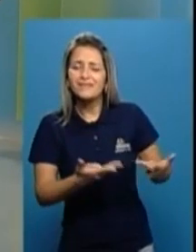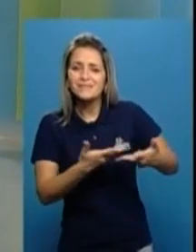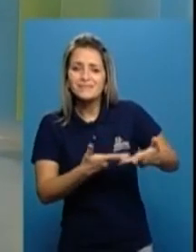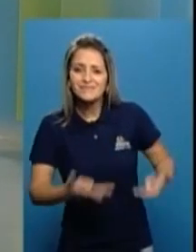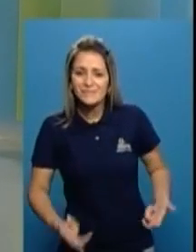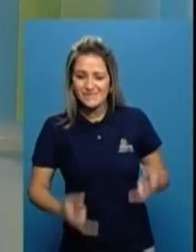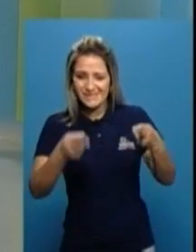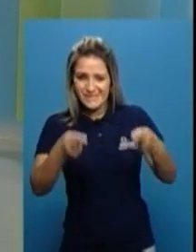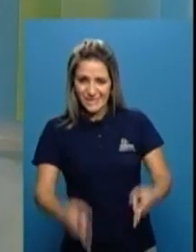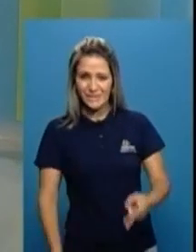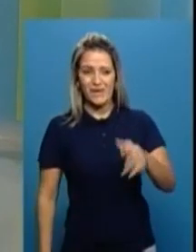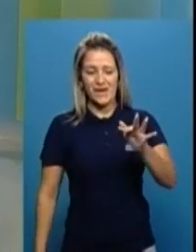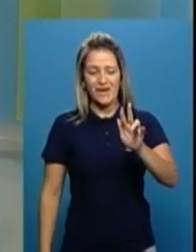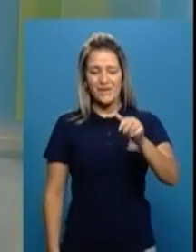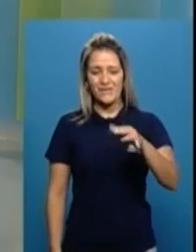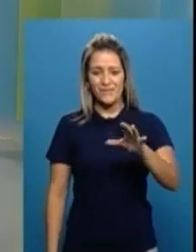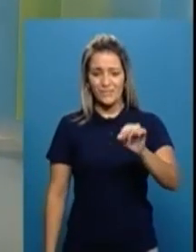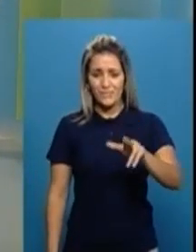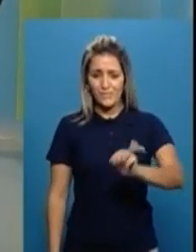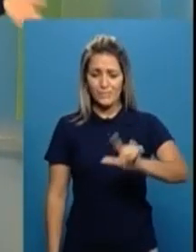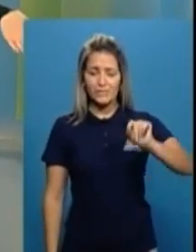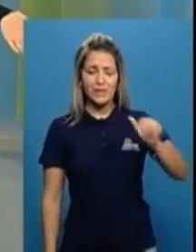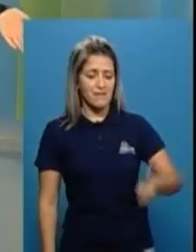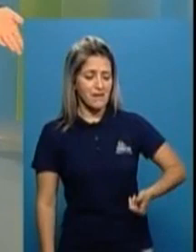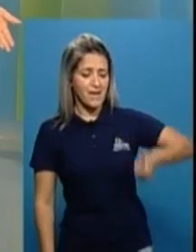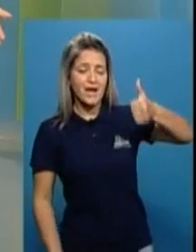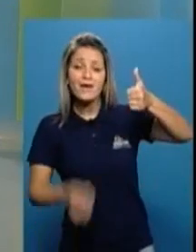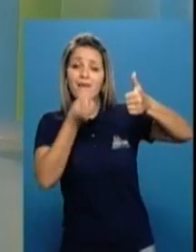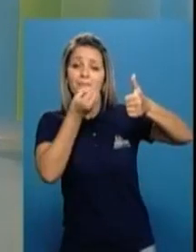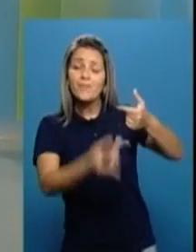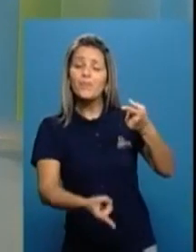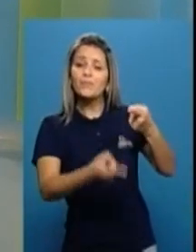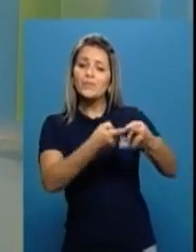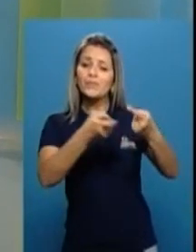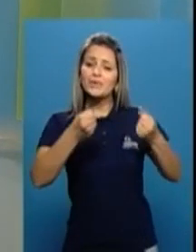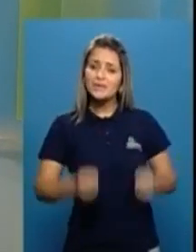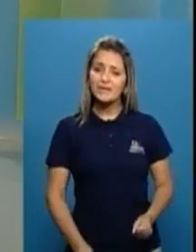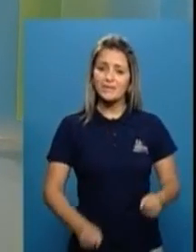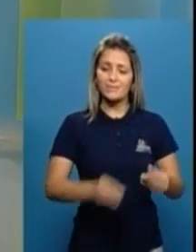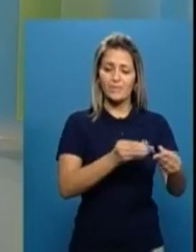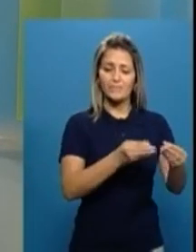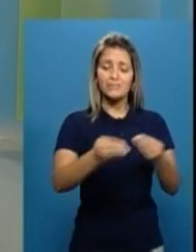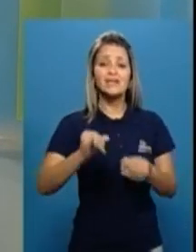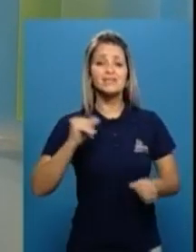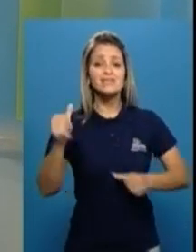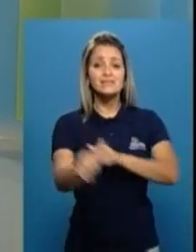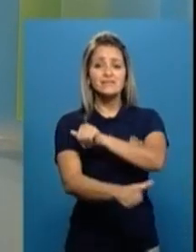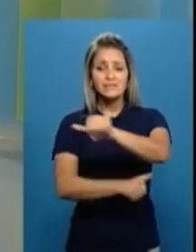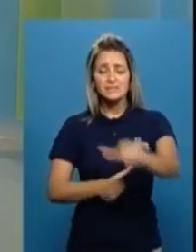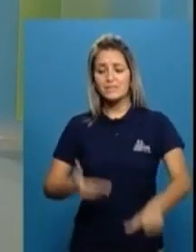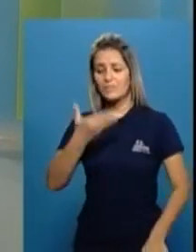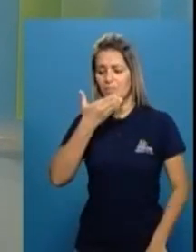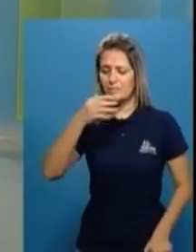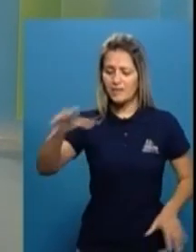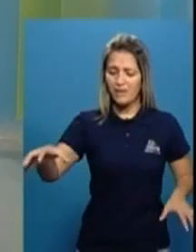um produto físico por processo são: ele tem uma grande flexibilidade para atender às mudanças de mercado.